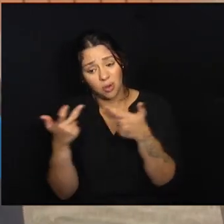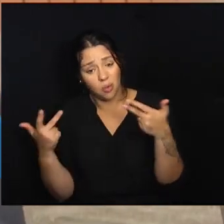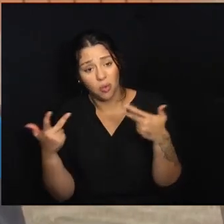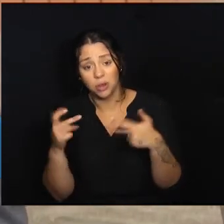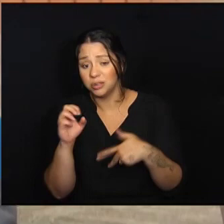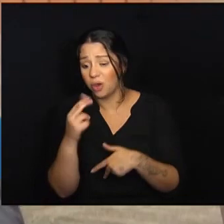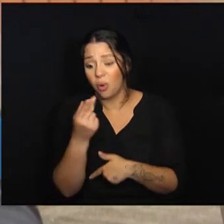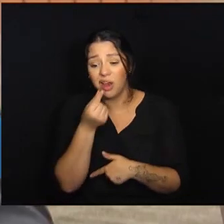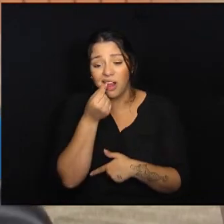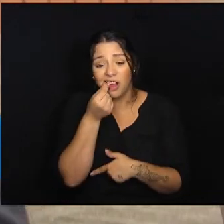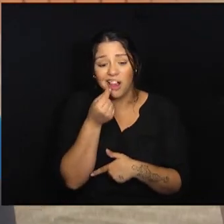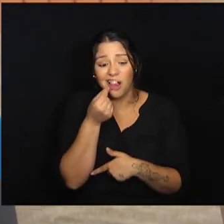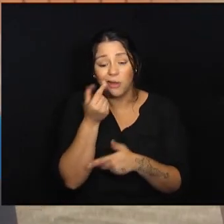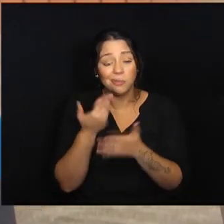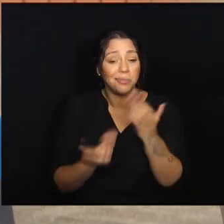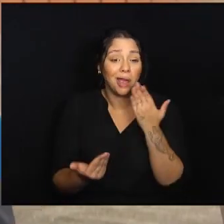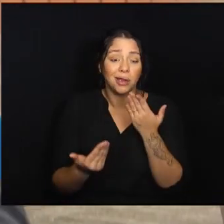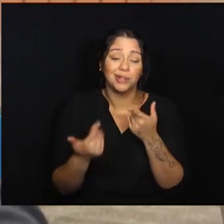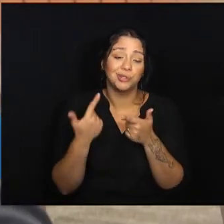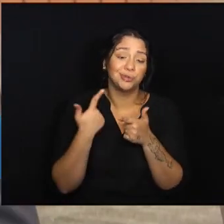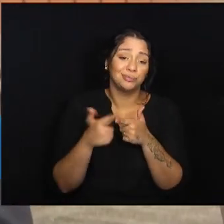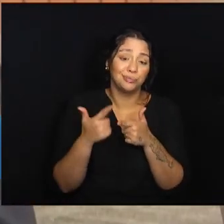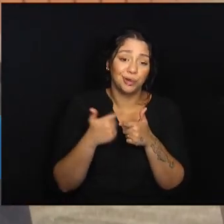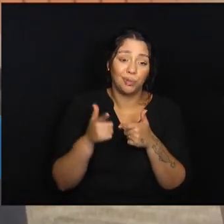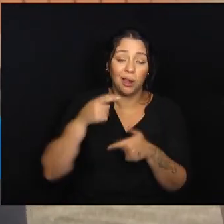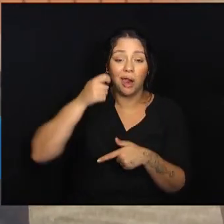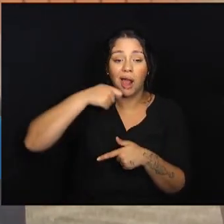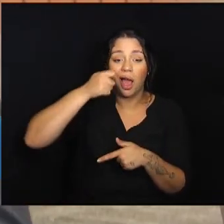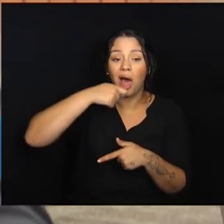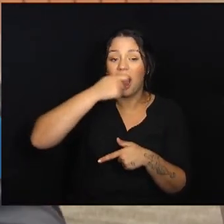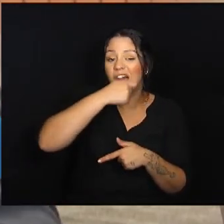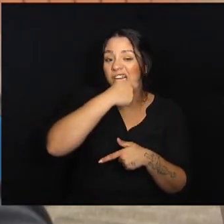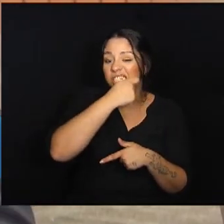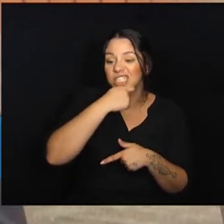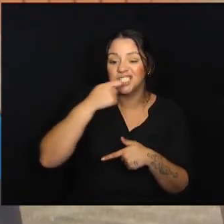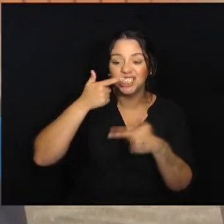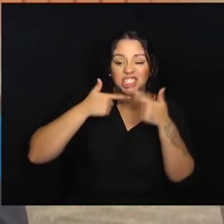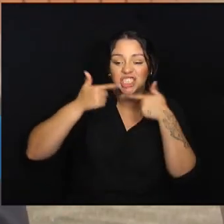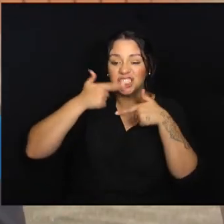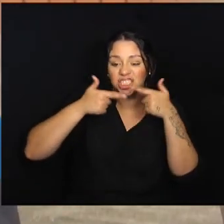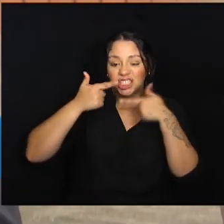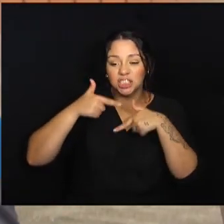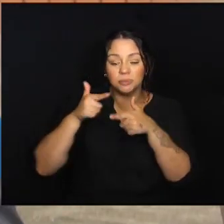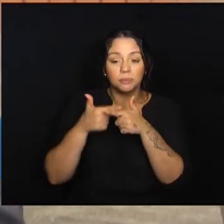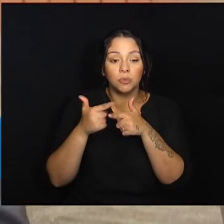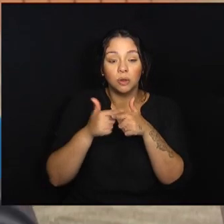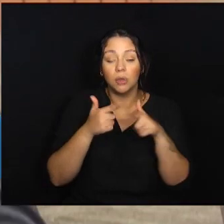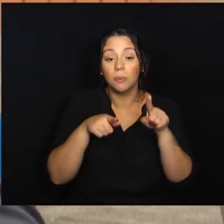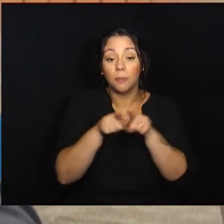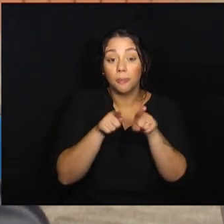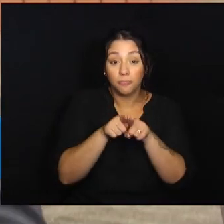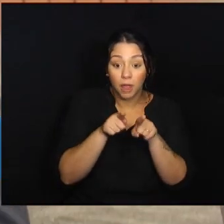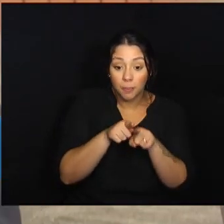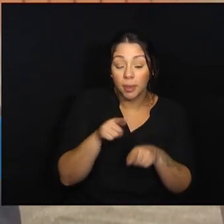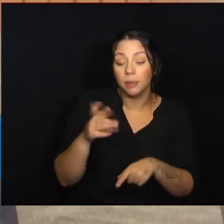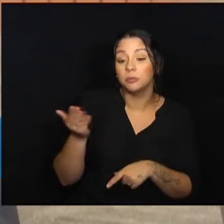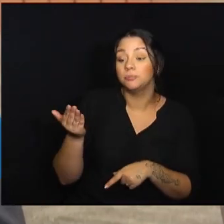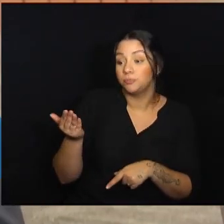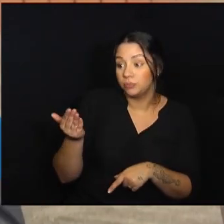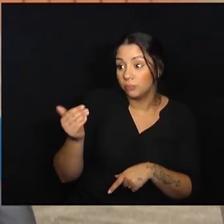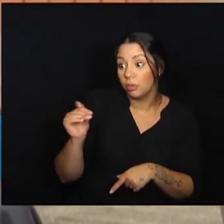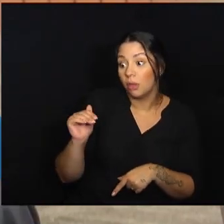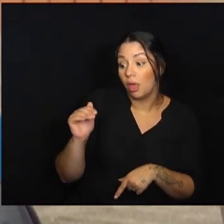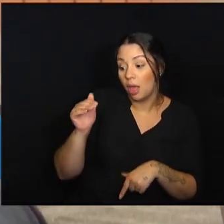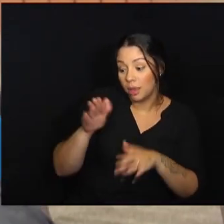de um dente por um problema de má higiene bucal, crescimento facial, né, em crianças que